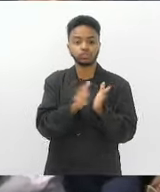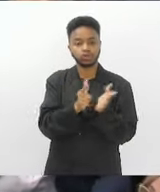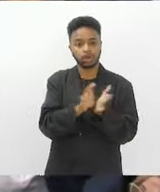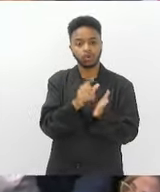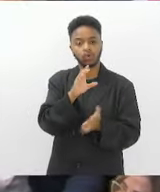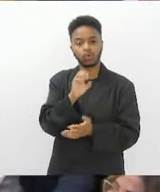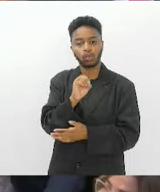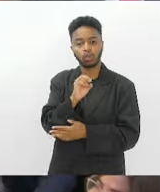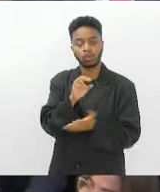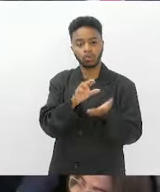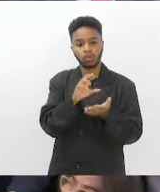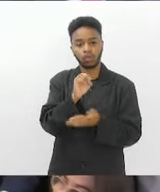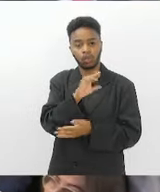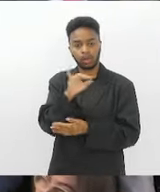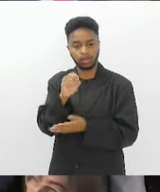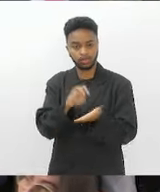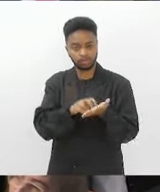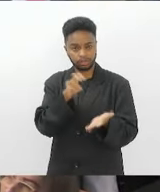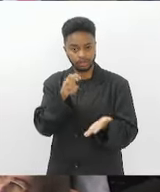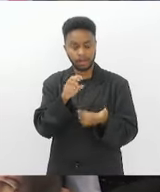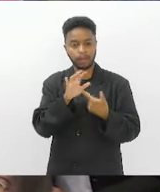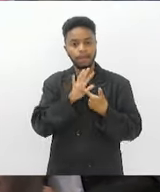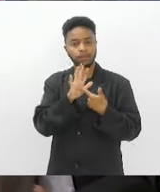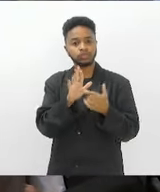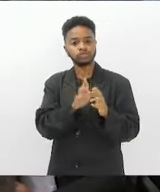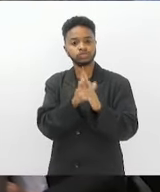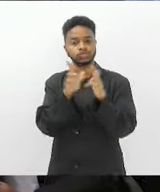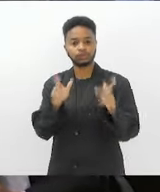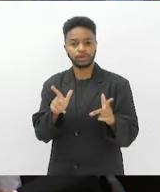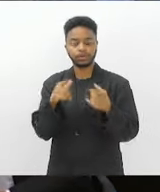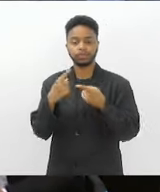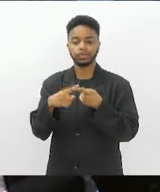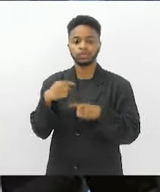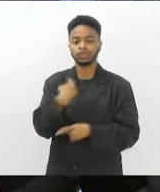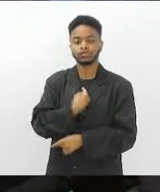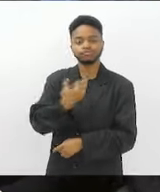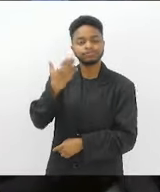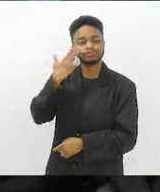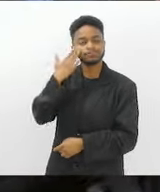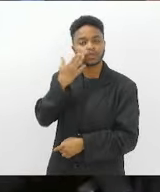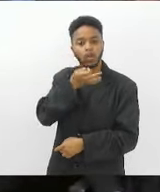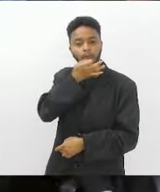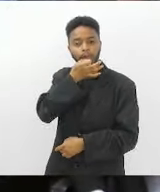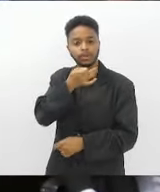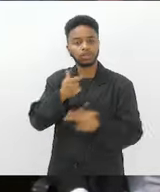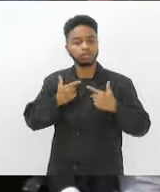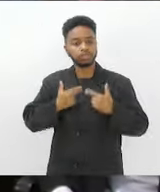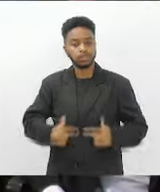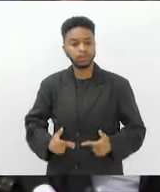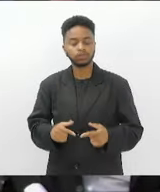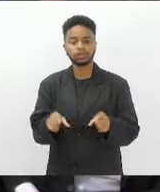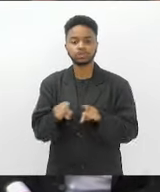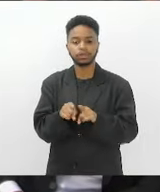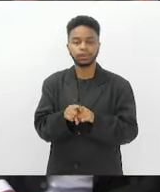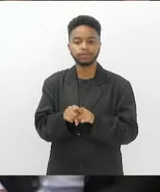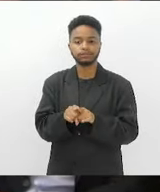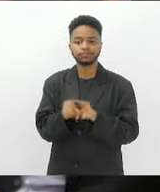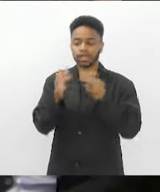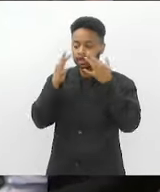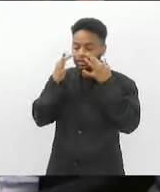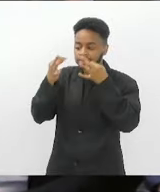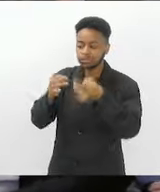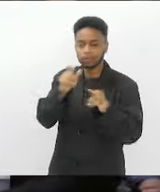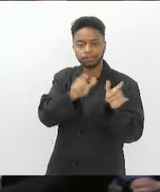vida. Diferença da gente poder ouvir uma opinião isenta, ouvir aqueles que já não querem mais ser